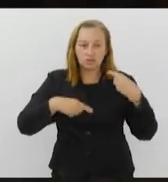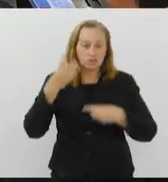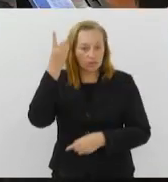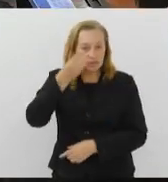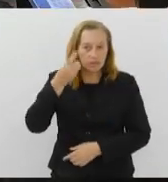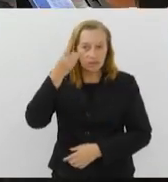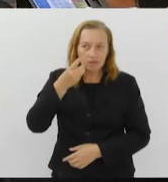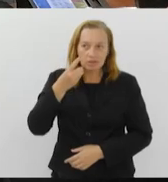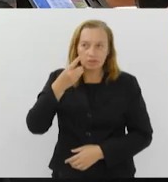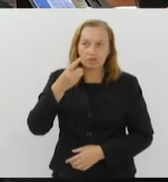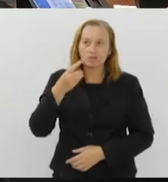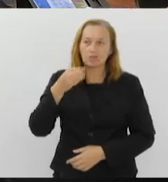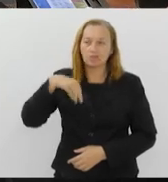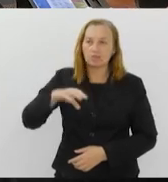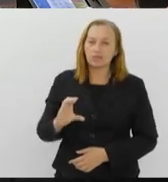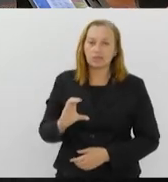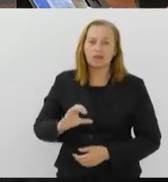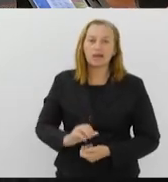Carlos Mink.